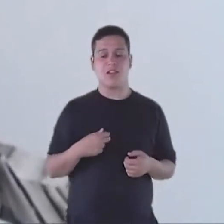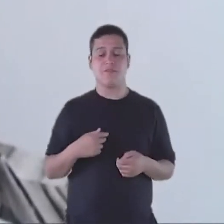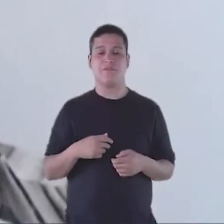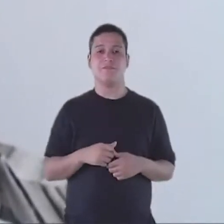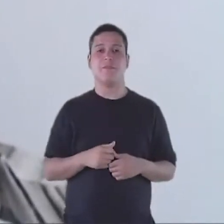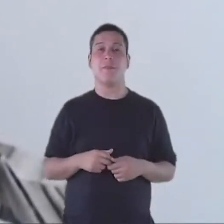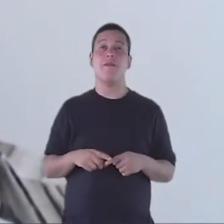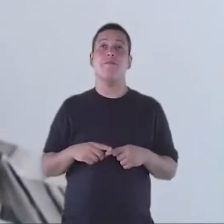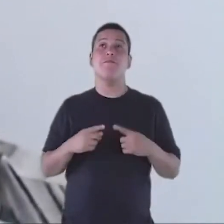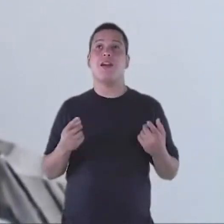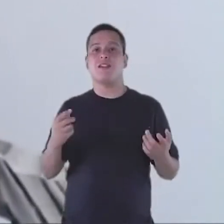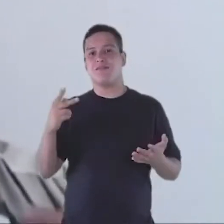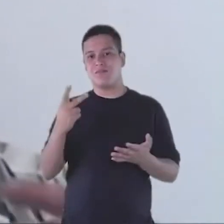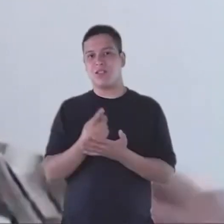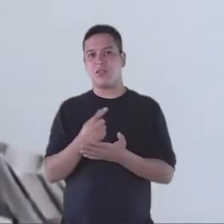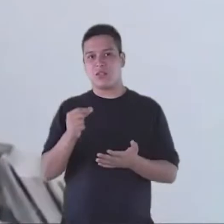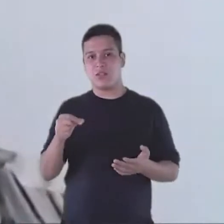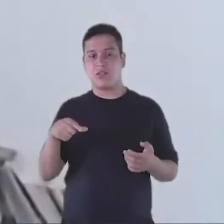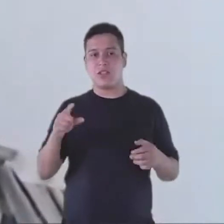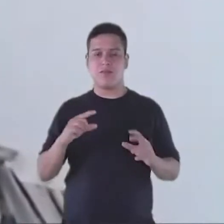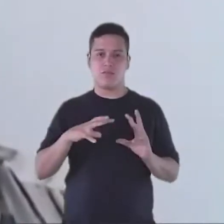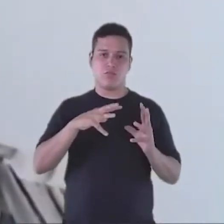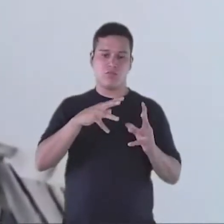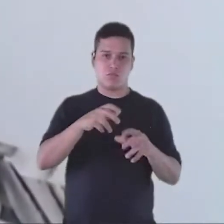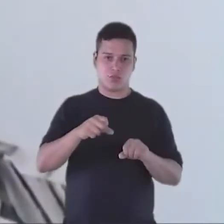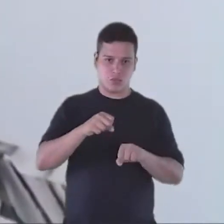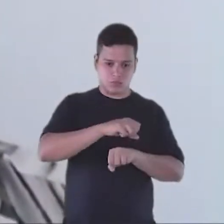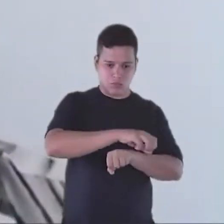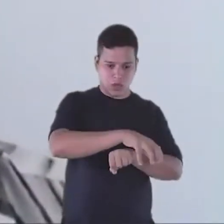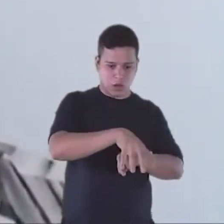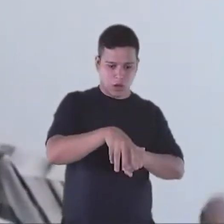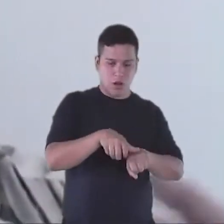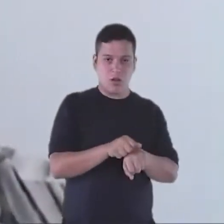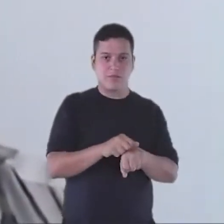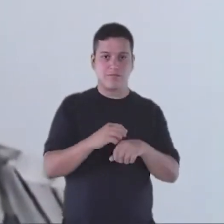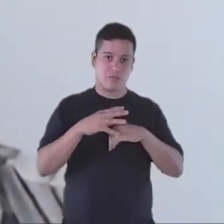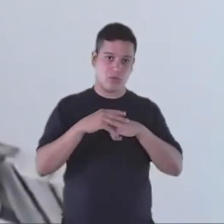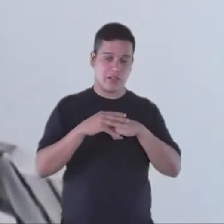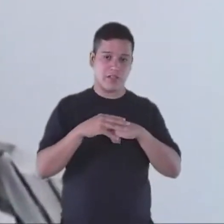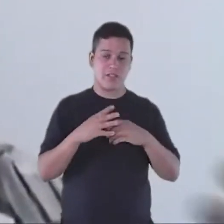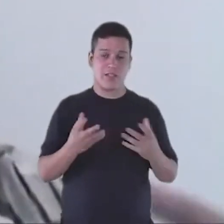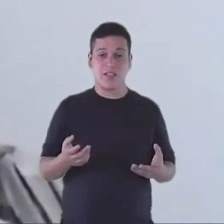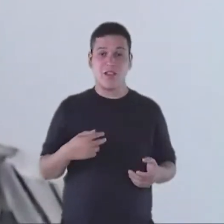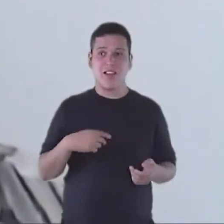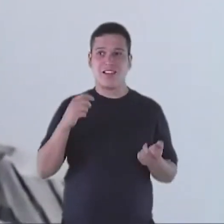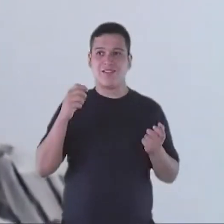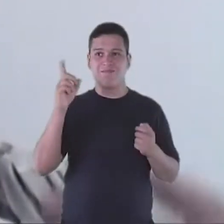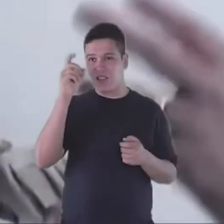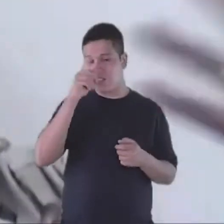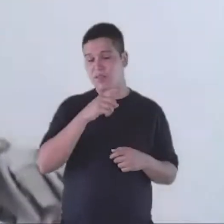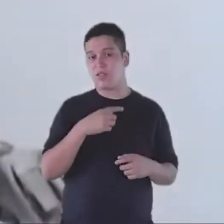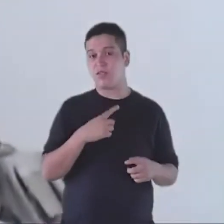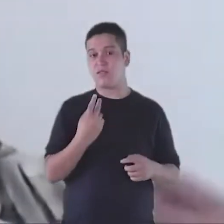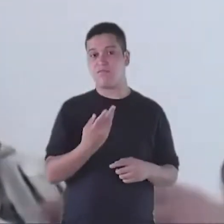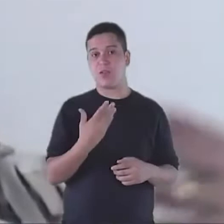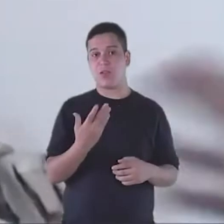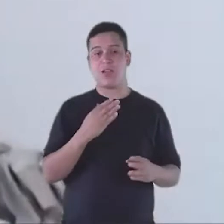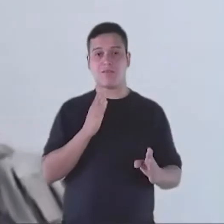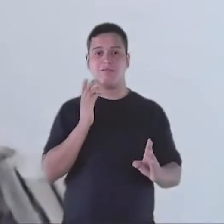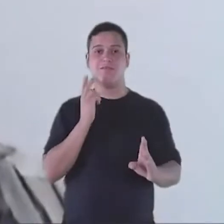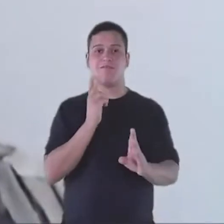com a pandemia, não tínhamos como nos encontrar. E a mãe é mais artesanal, a mãe é presença, ela precisa